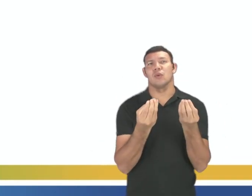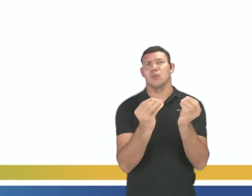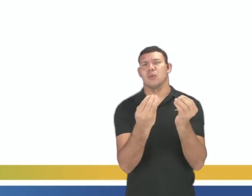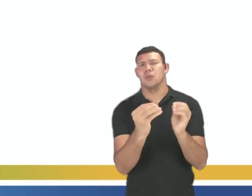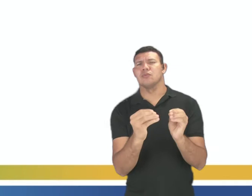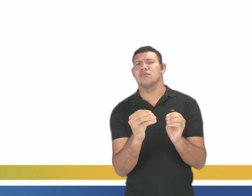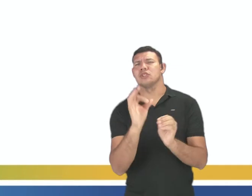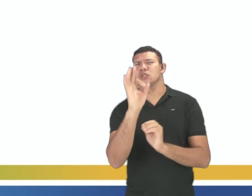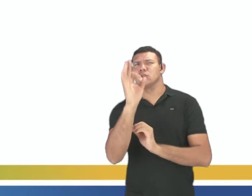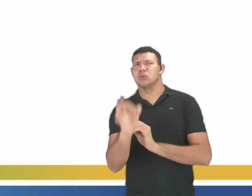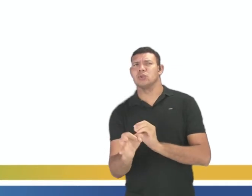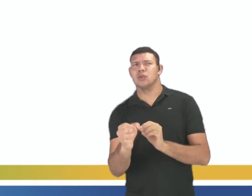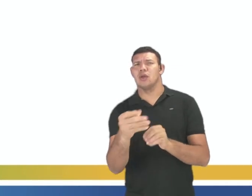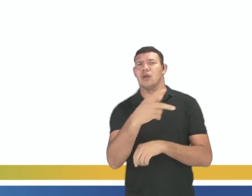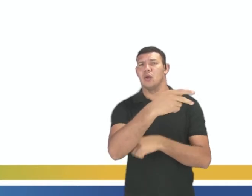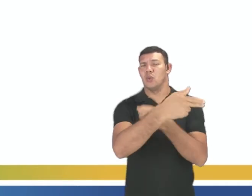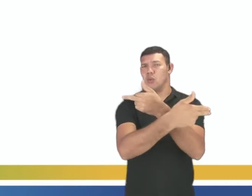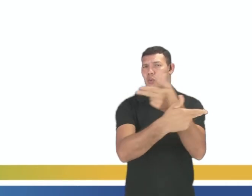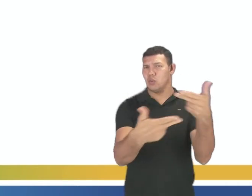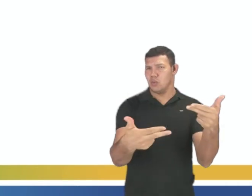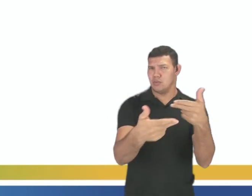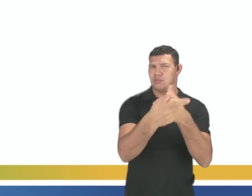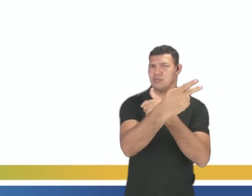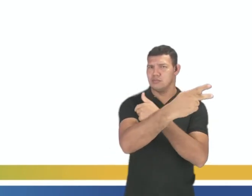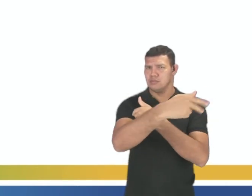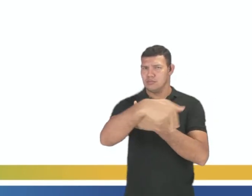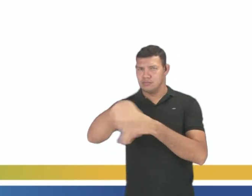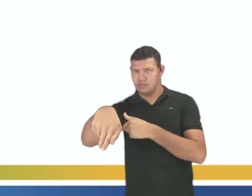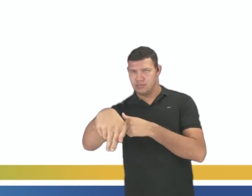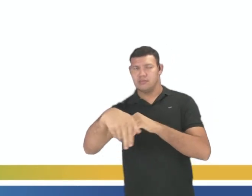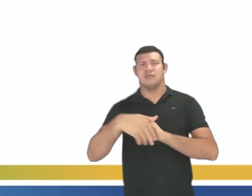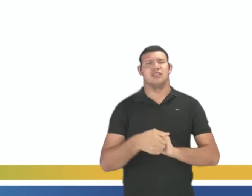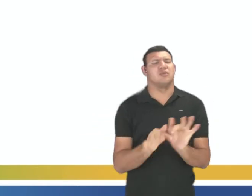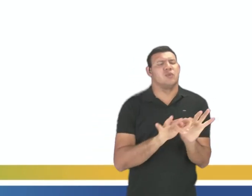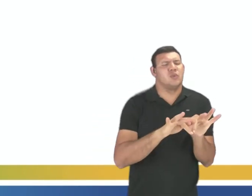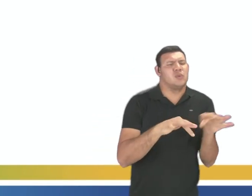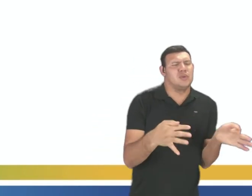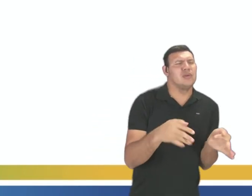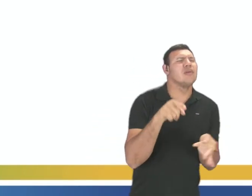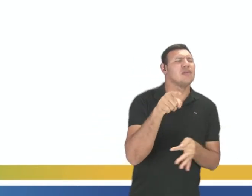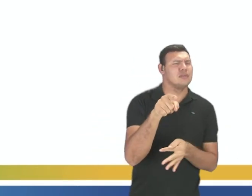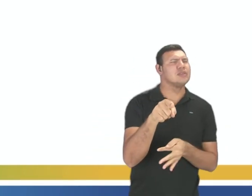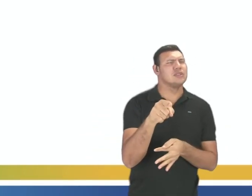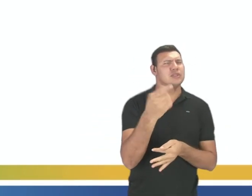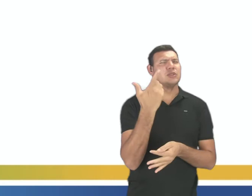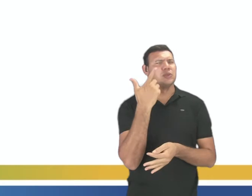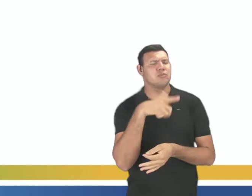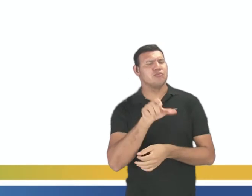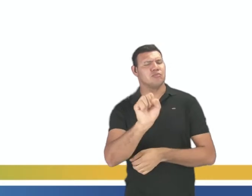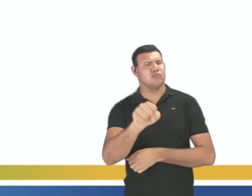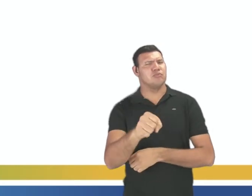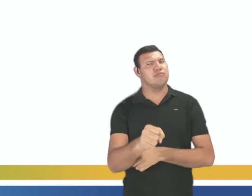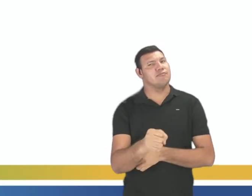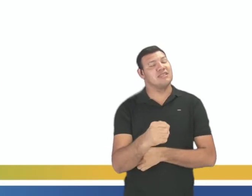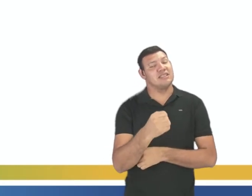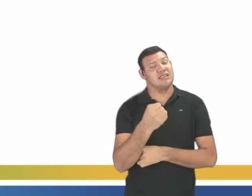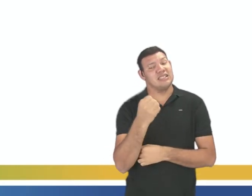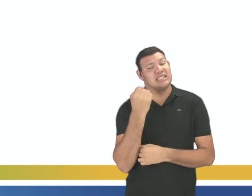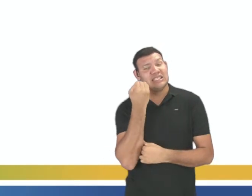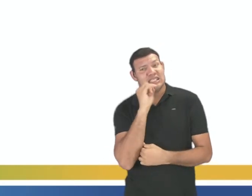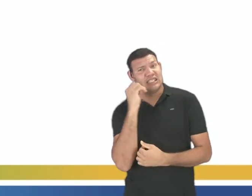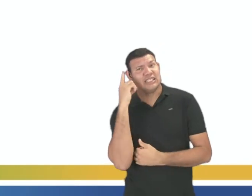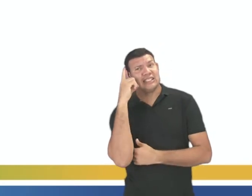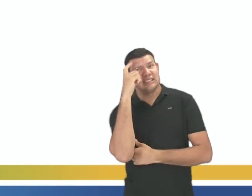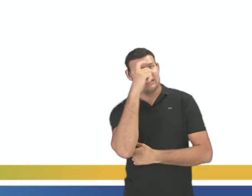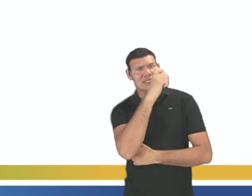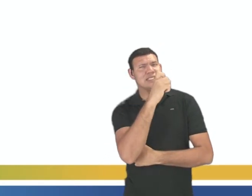appropriate object pronoun. Ok? Bem simples mesmo, acredito que você já tenha capacidade de fazer. Se não, uma dica que eu